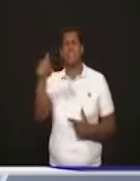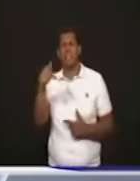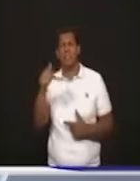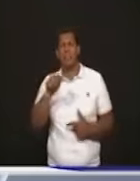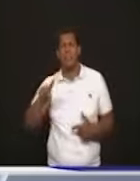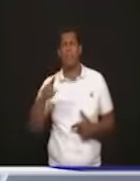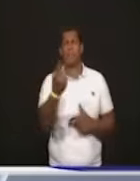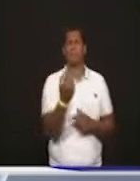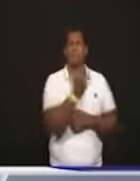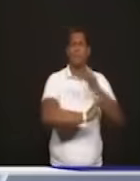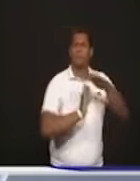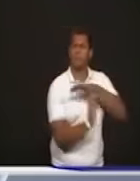tal e aí deu no que deu